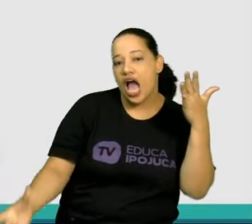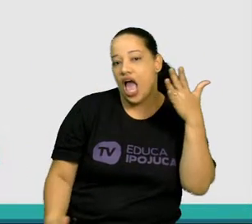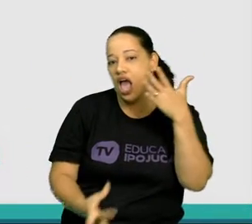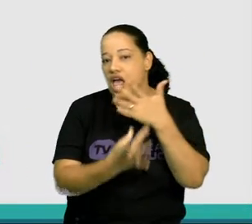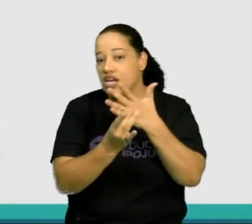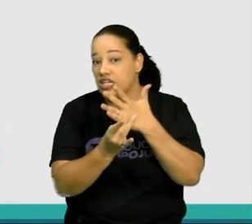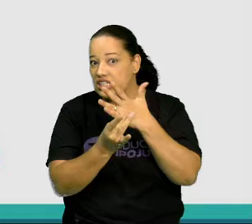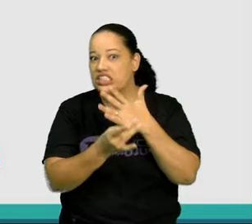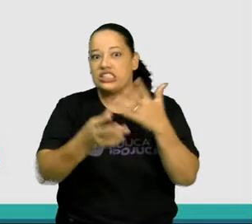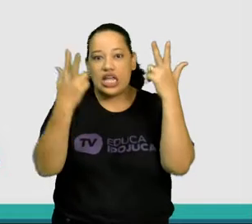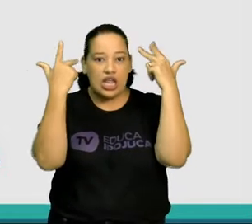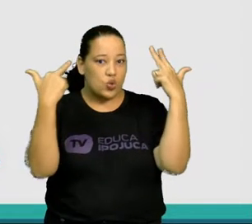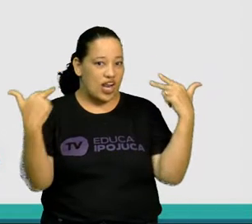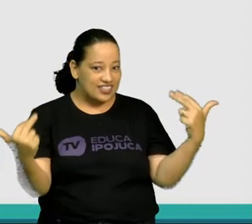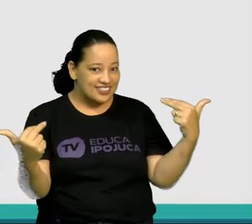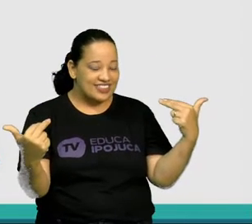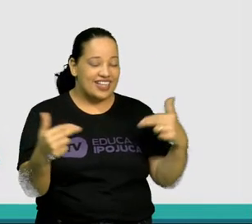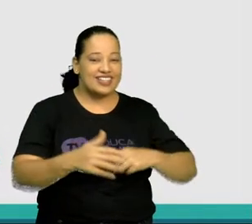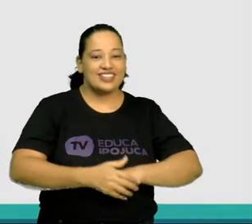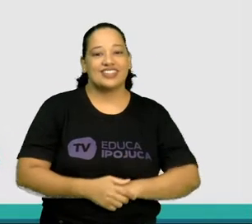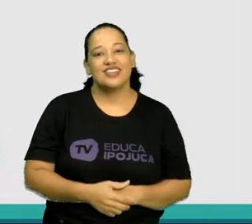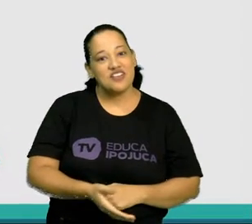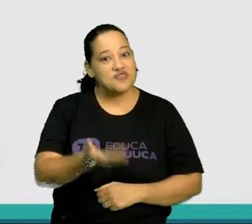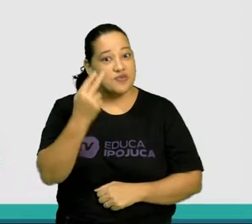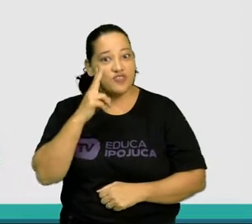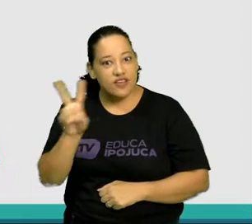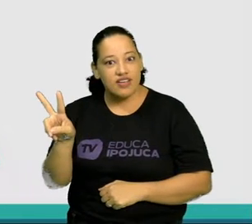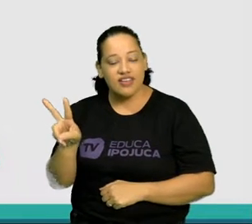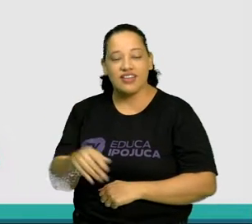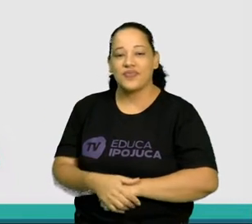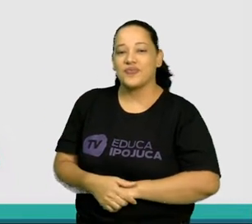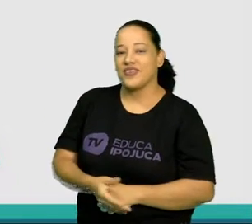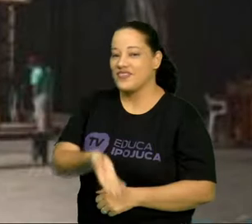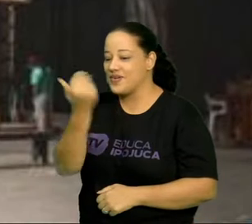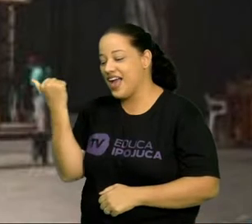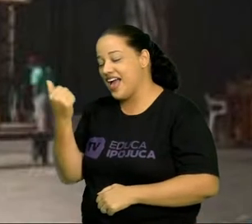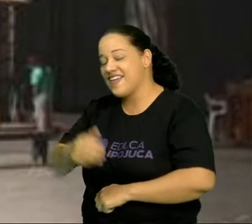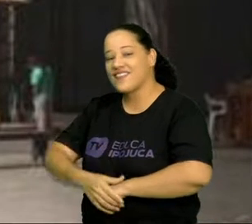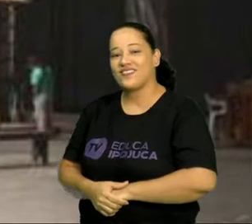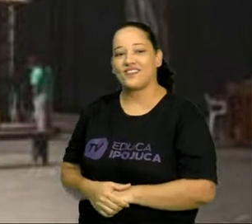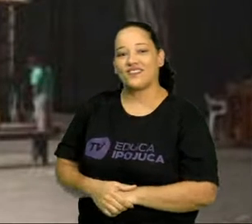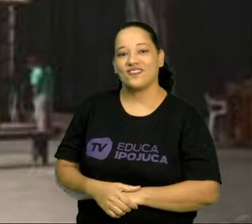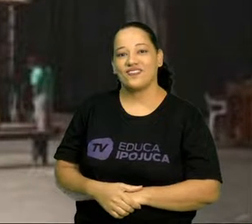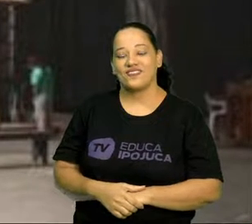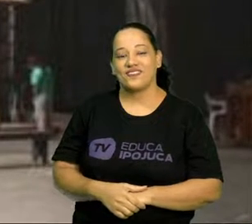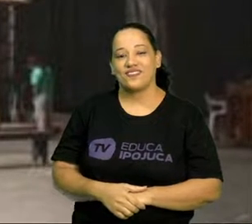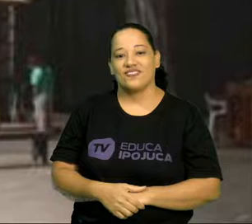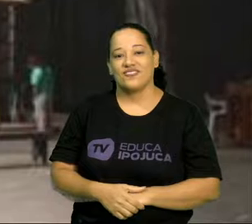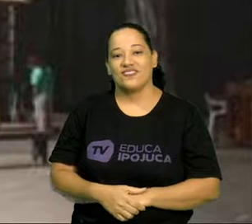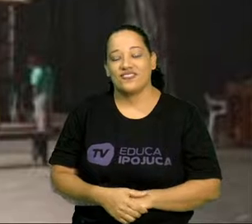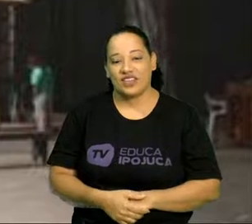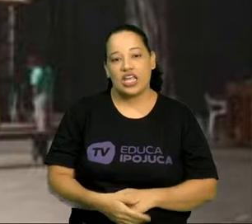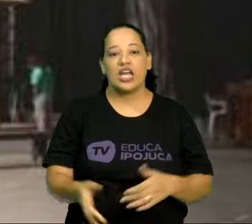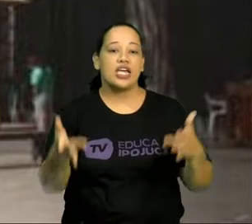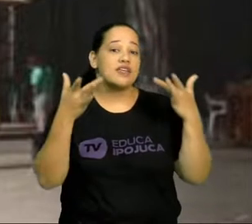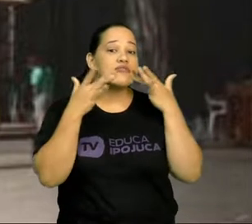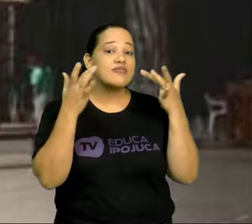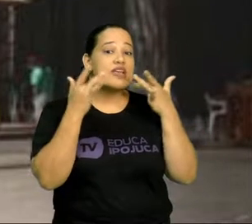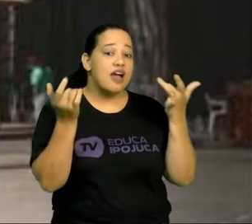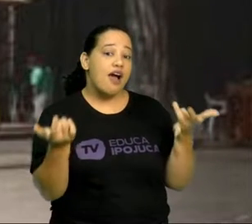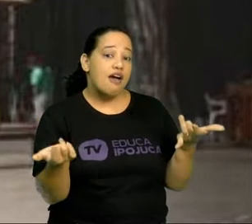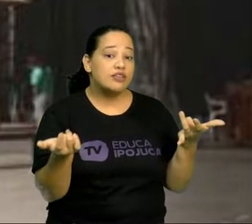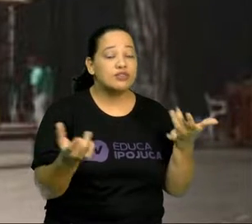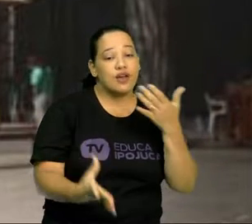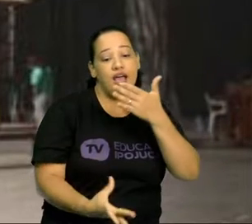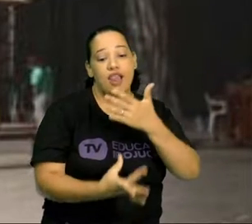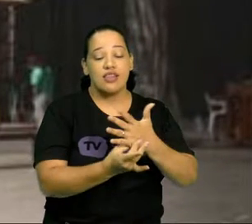realista naturalista. Vamos ver o que é isso? Vamos nessa! Teatro realista